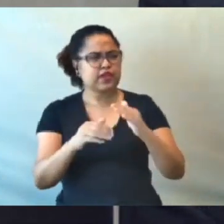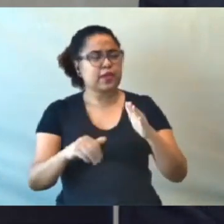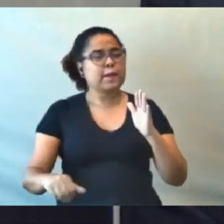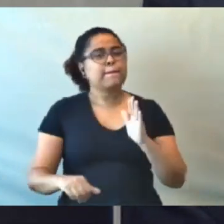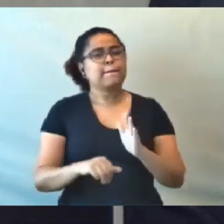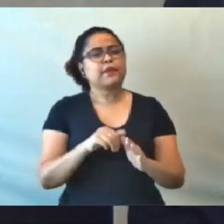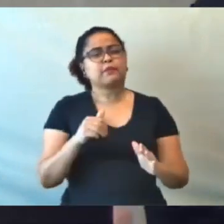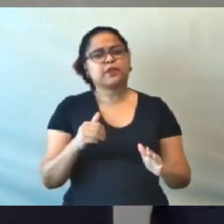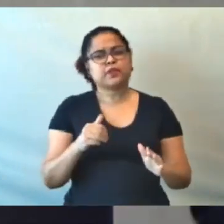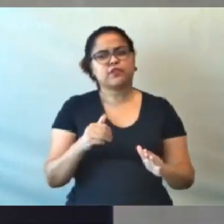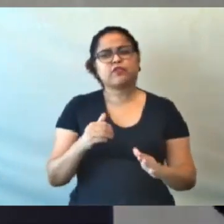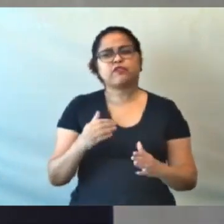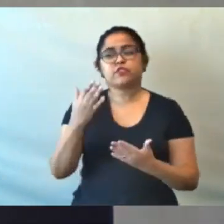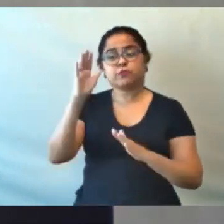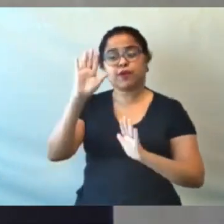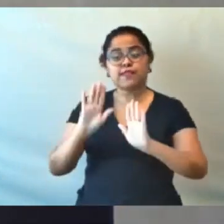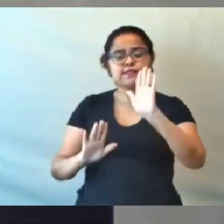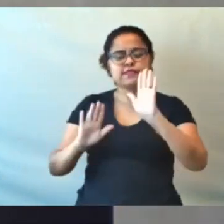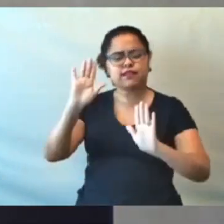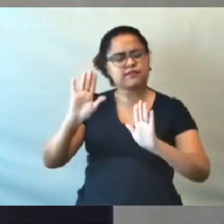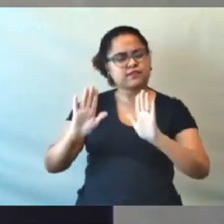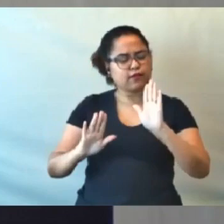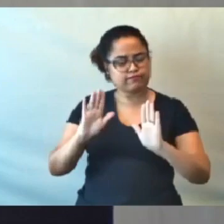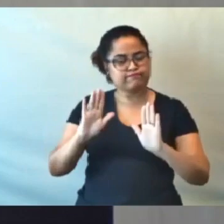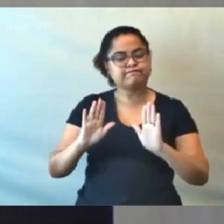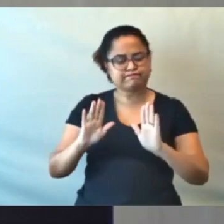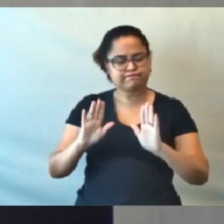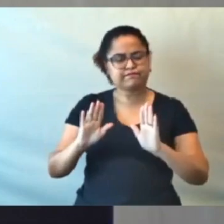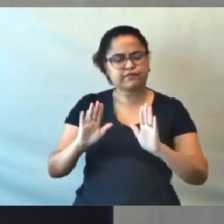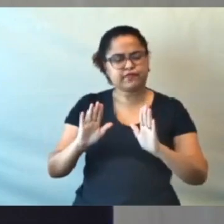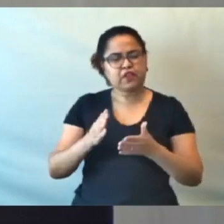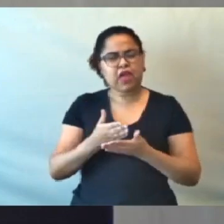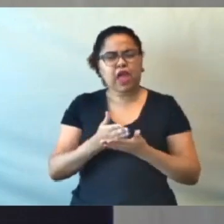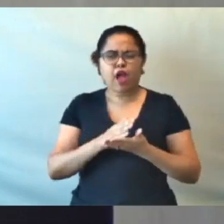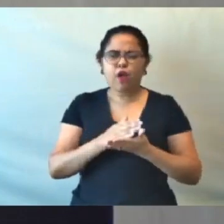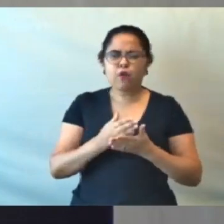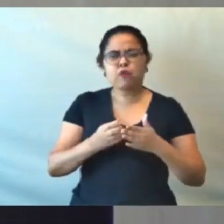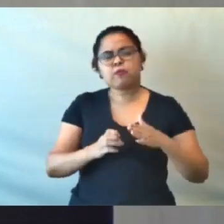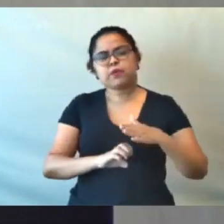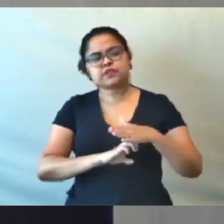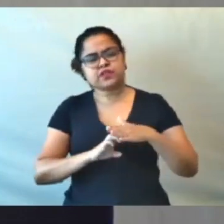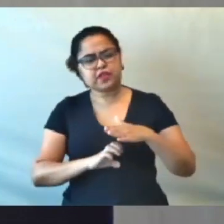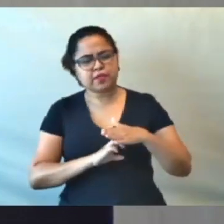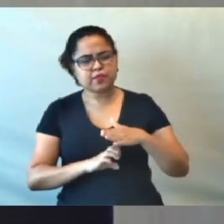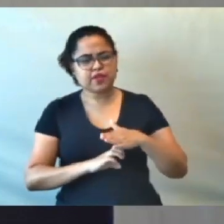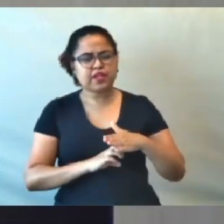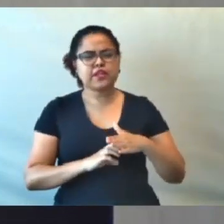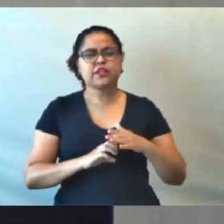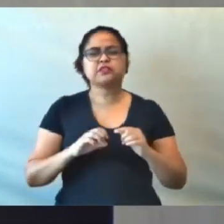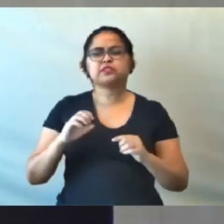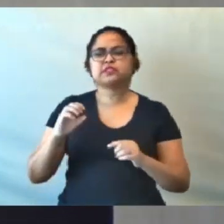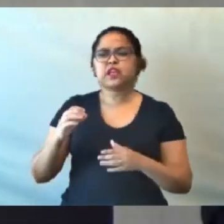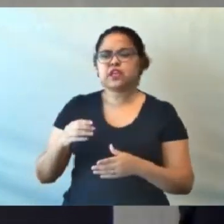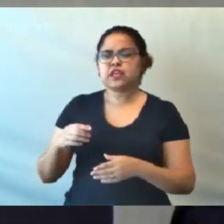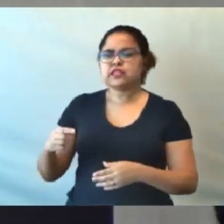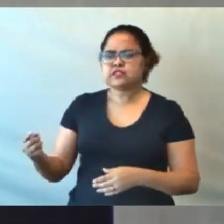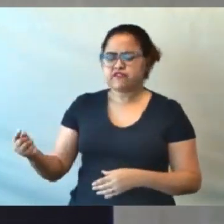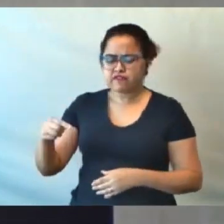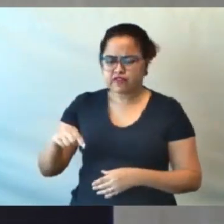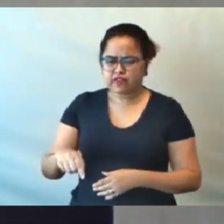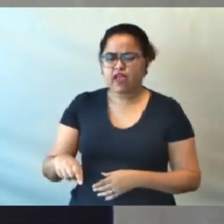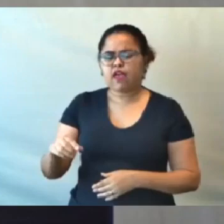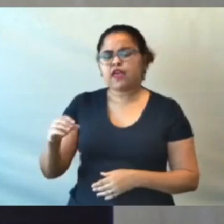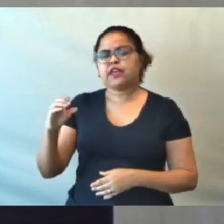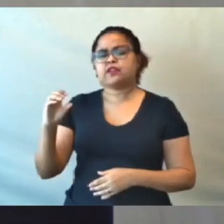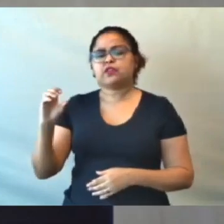aí algumas empresas compareceram ao certame e apresentaram soluções, né, tecnologias